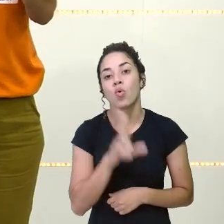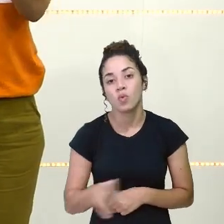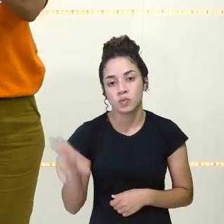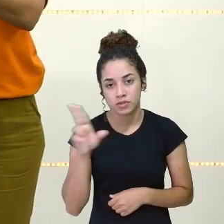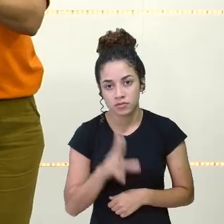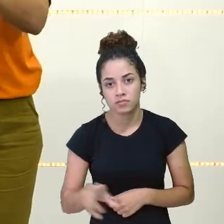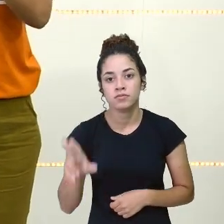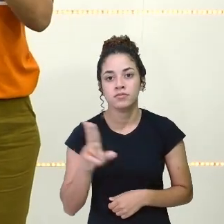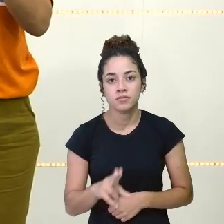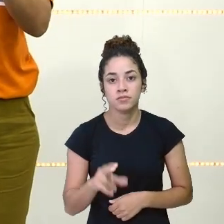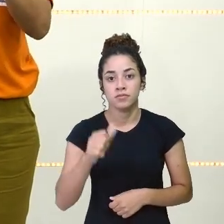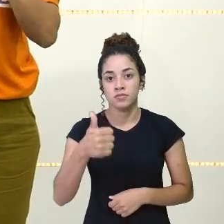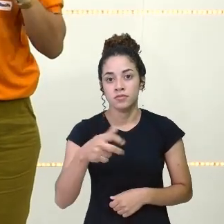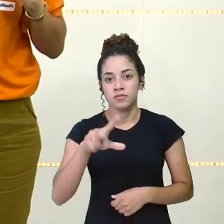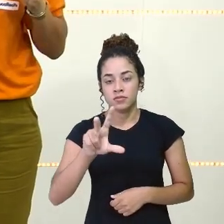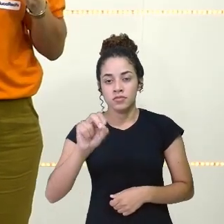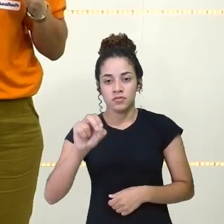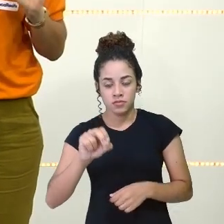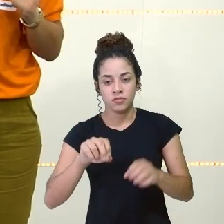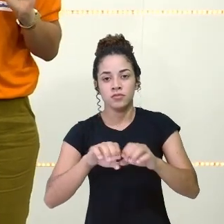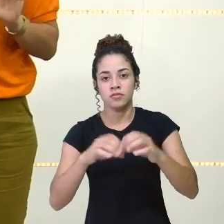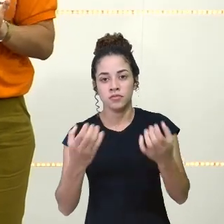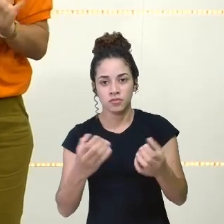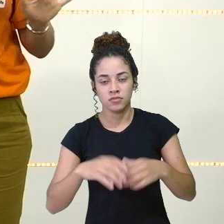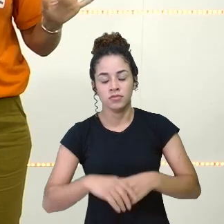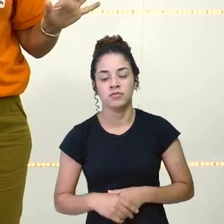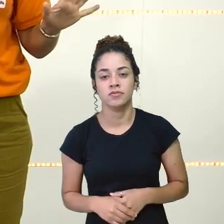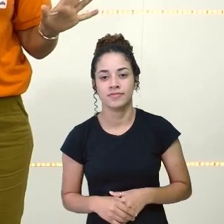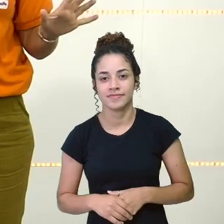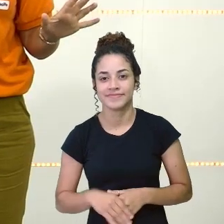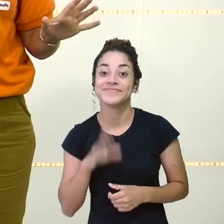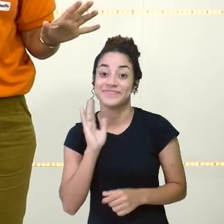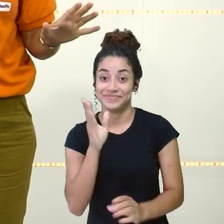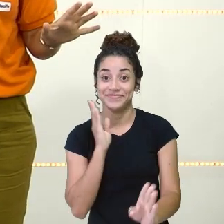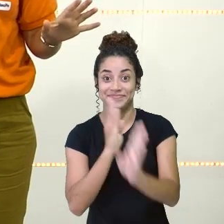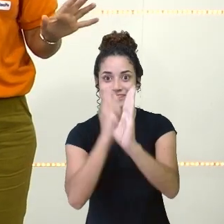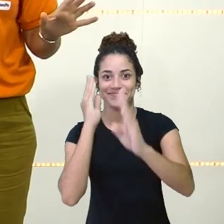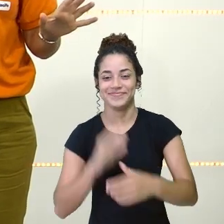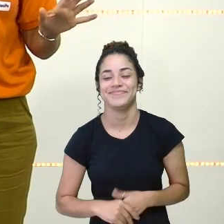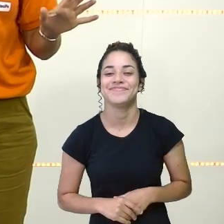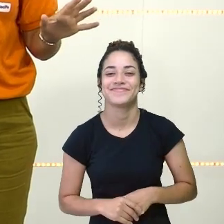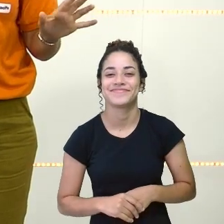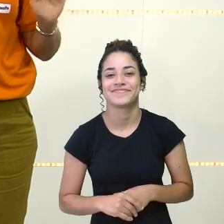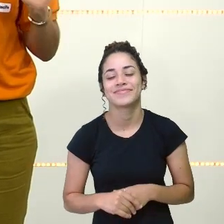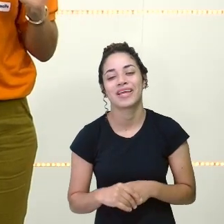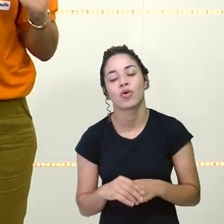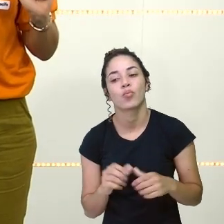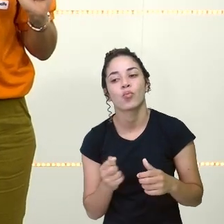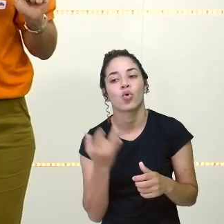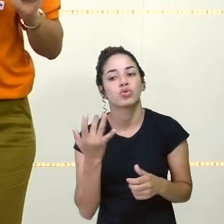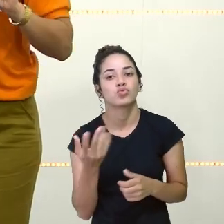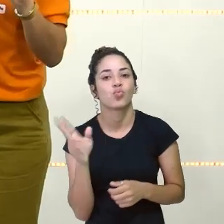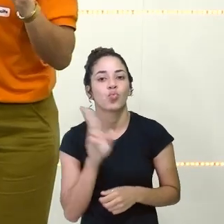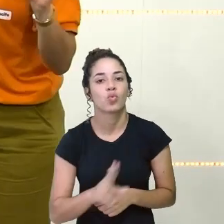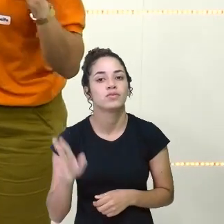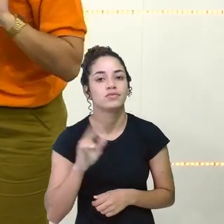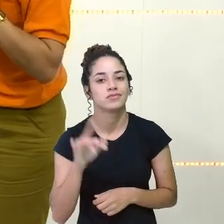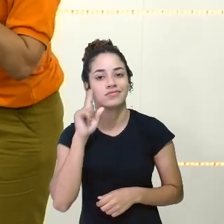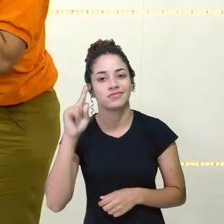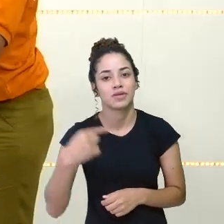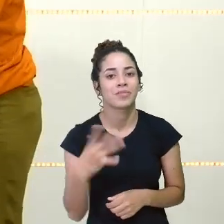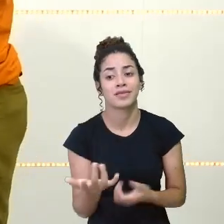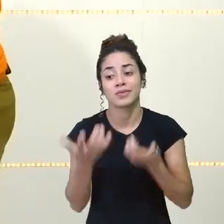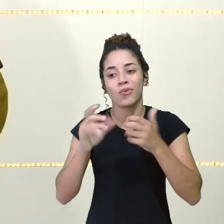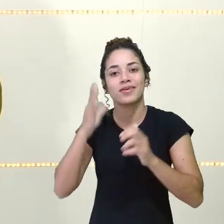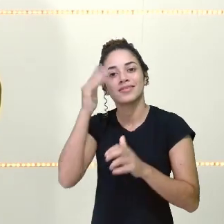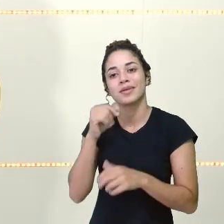foram utilizados 150 ovos. Já descobrimos o consumo diário. Só que ele não quer saber